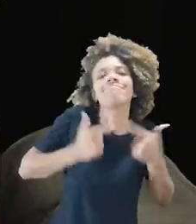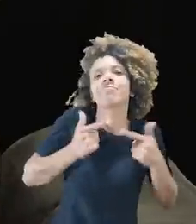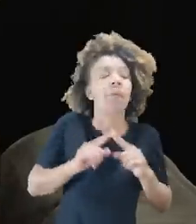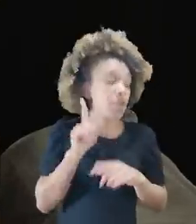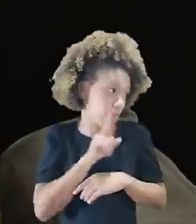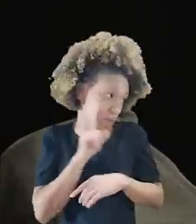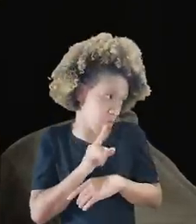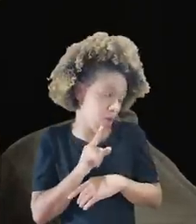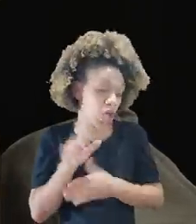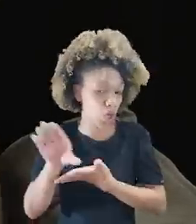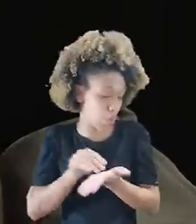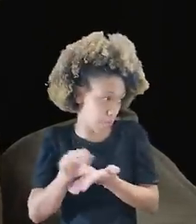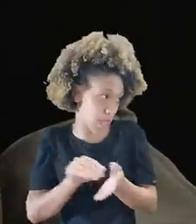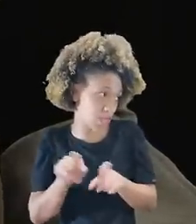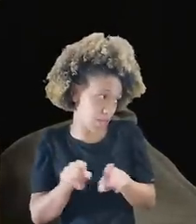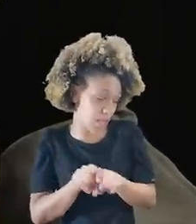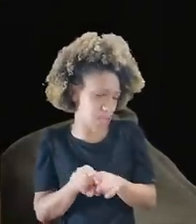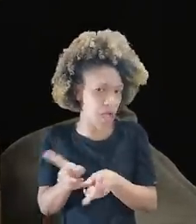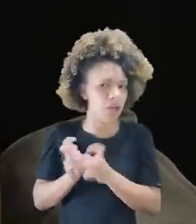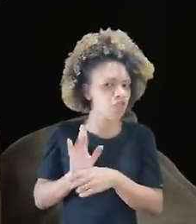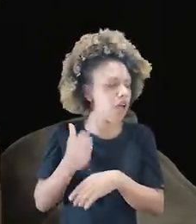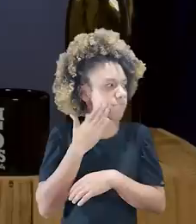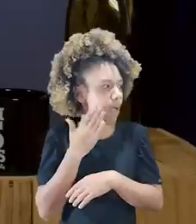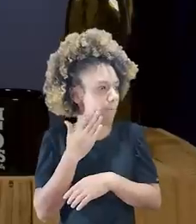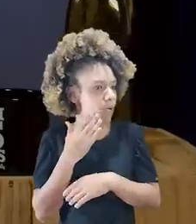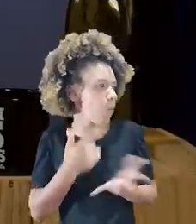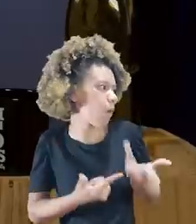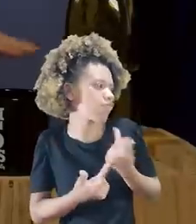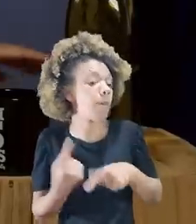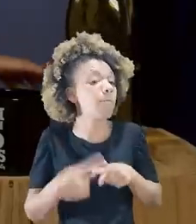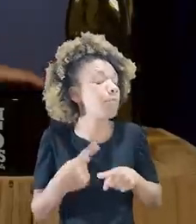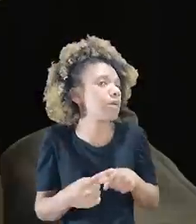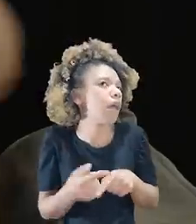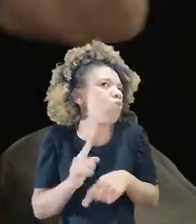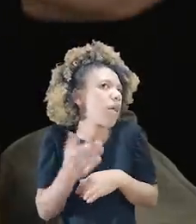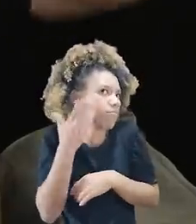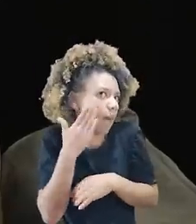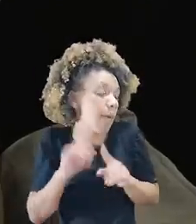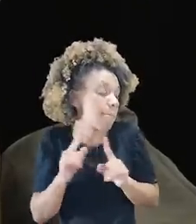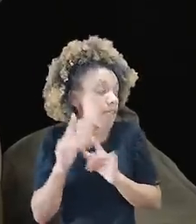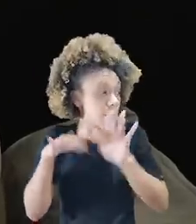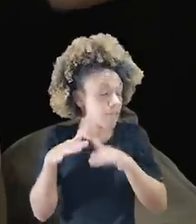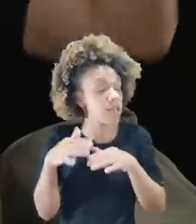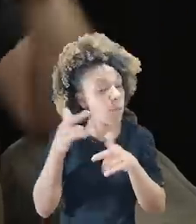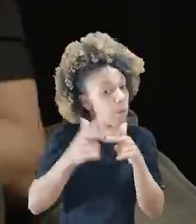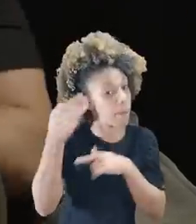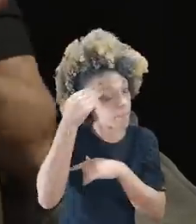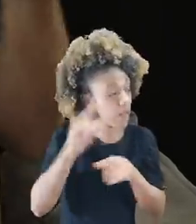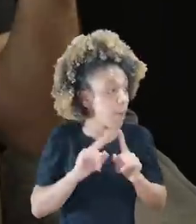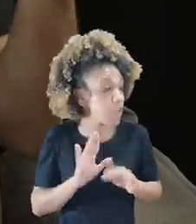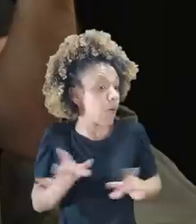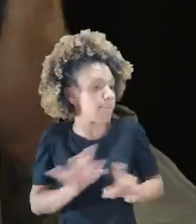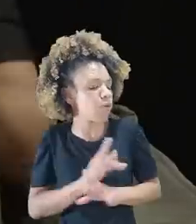aguentou imagina a menina que era dentista até semana passada e agora tá namorando Neymar e exato exato